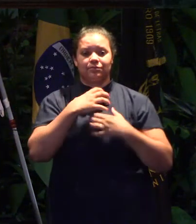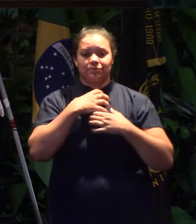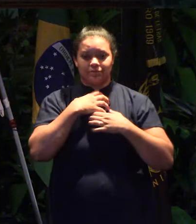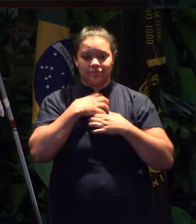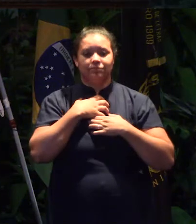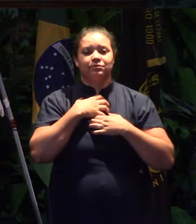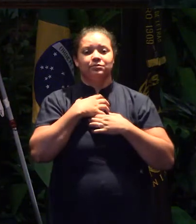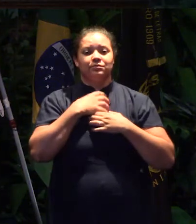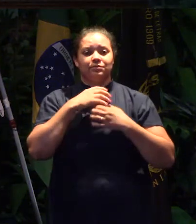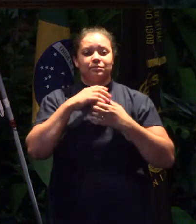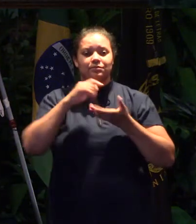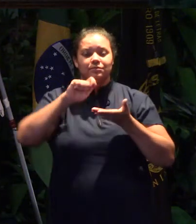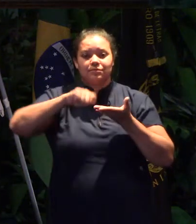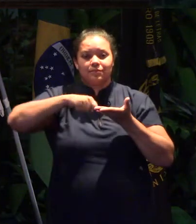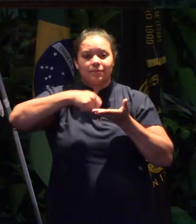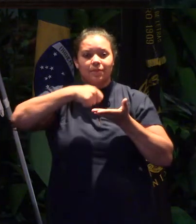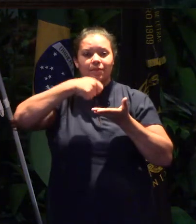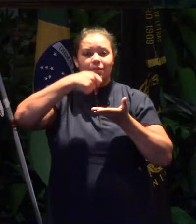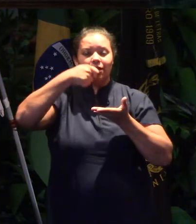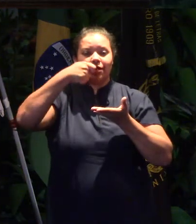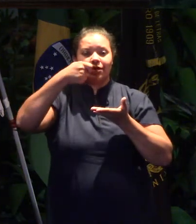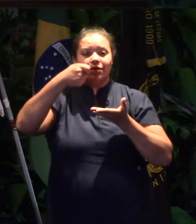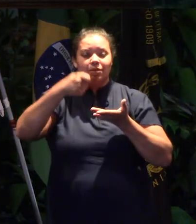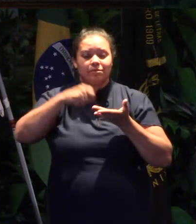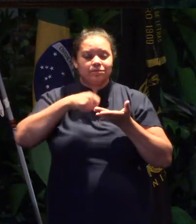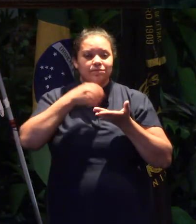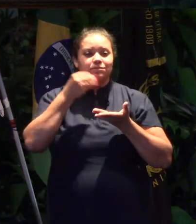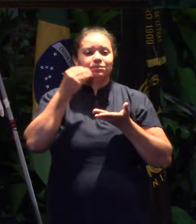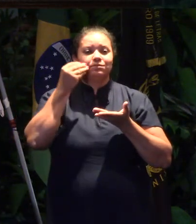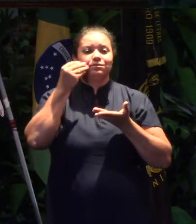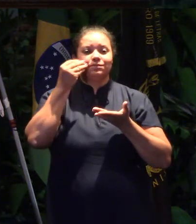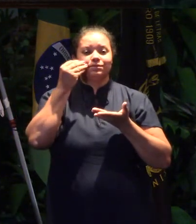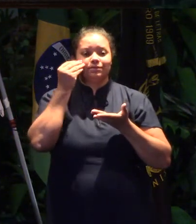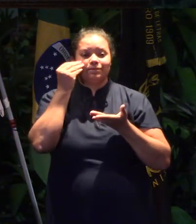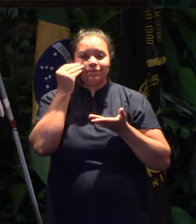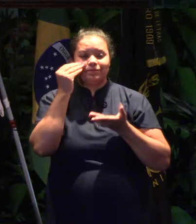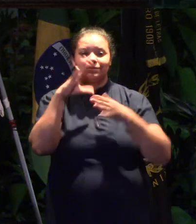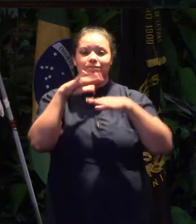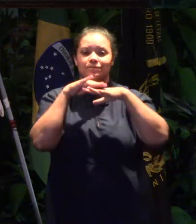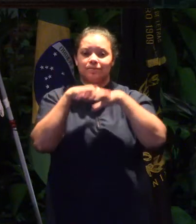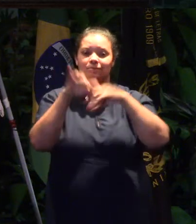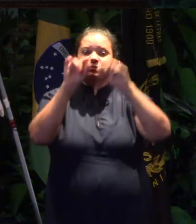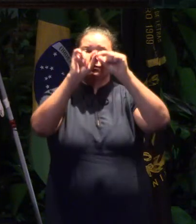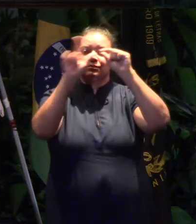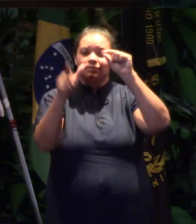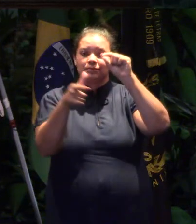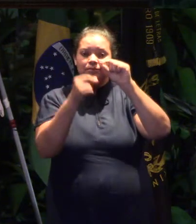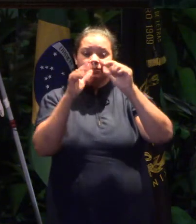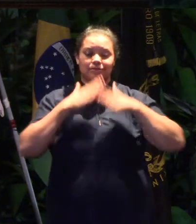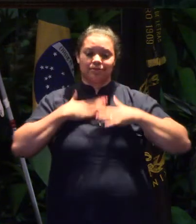Lenta a língua, lâmbida, lambia, lufadas de olores luminosos em noite de lua calma.